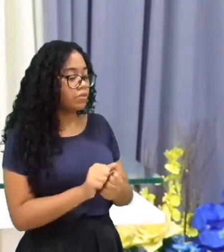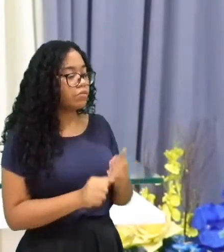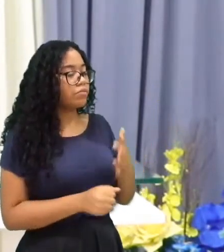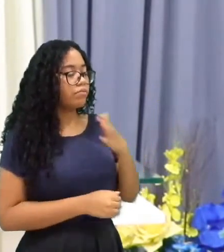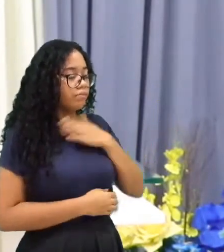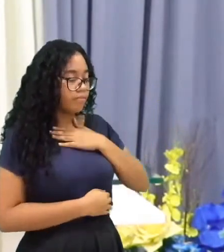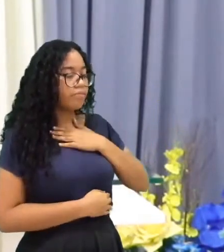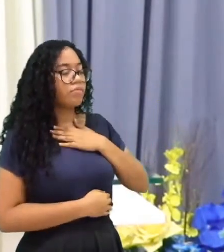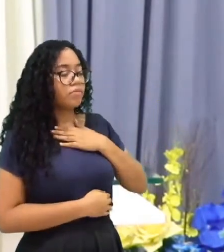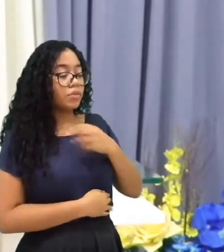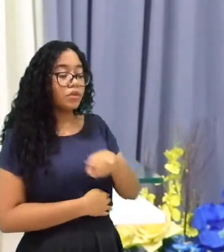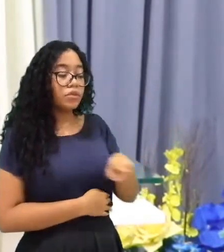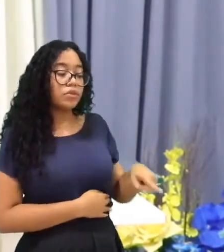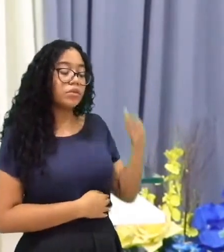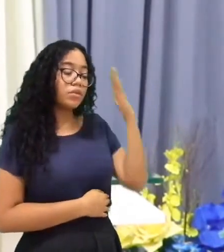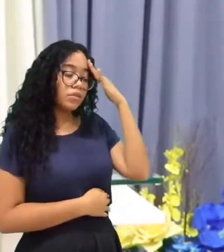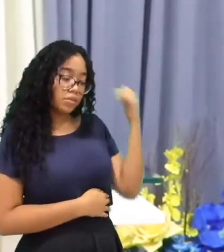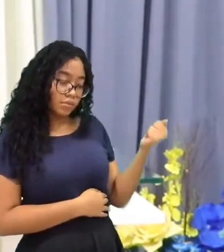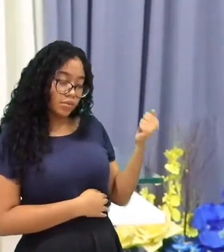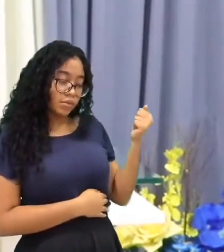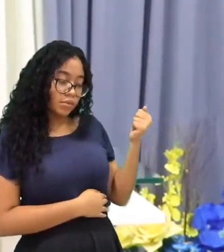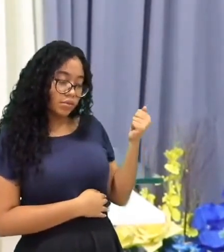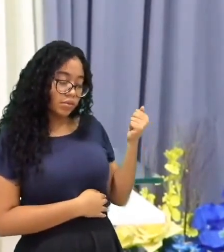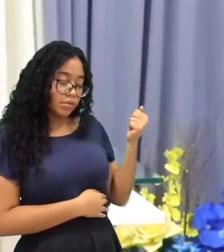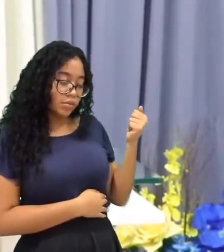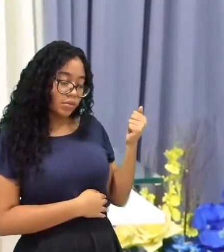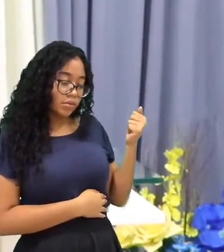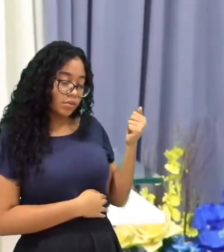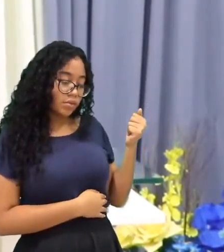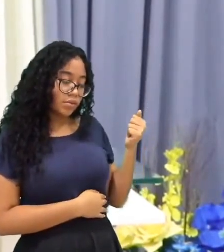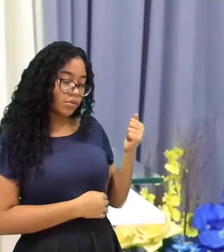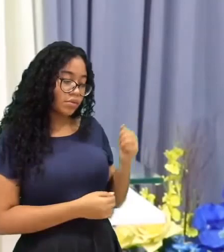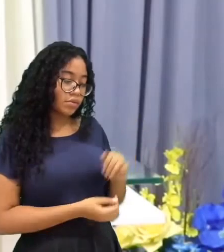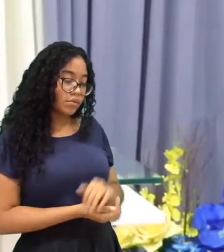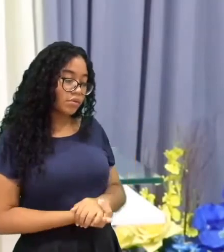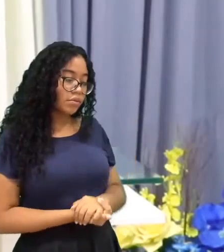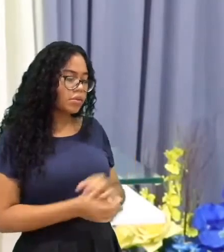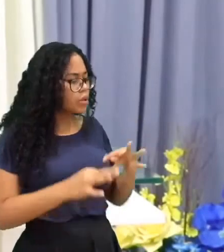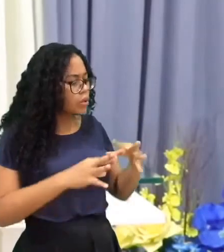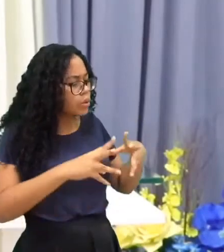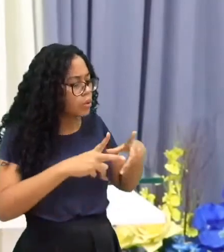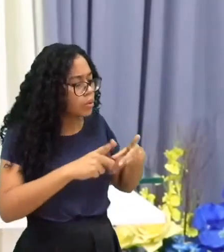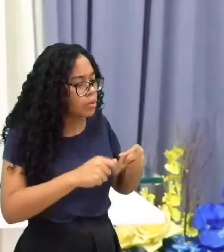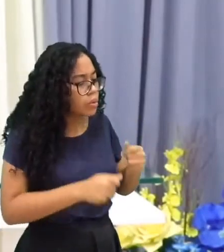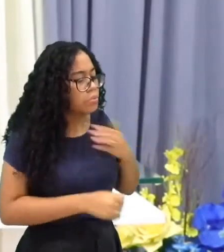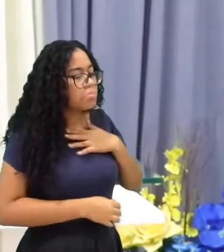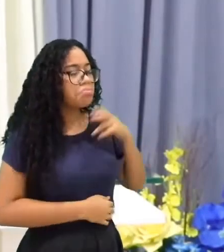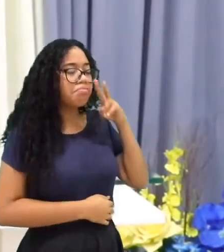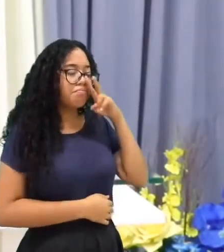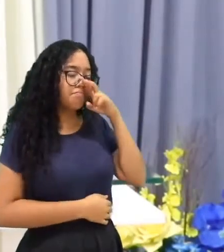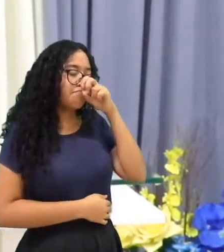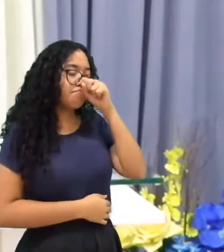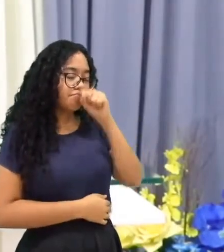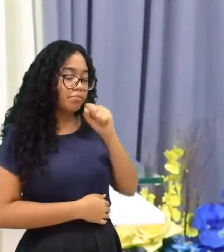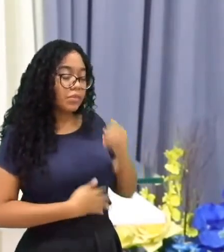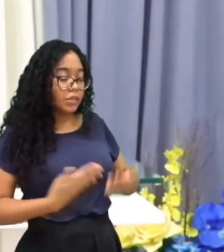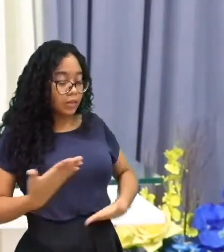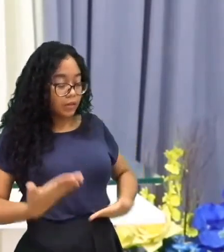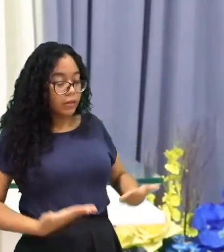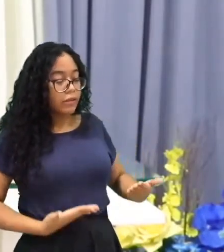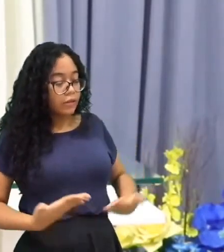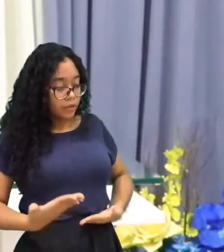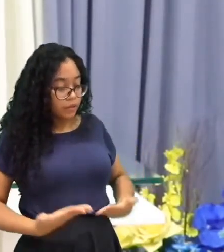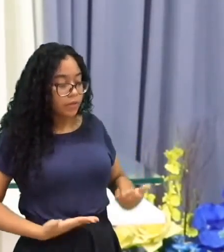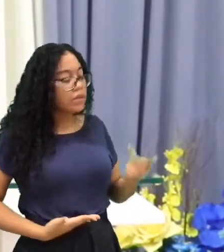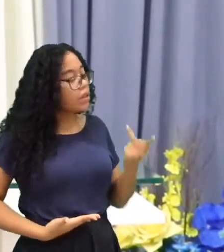E vós mesmos sabeis que, com todo o meu poder, tenho servido a